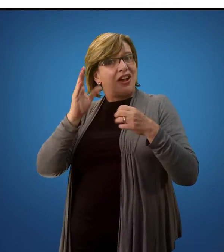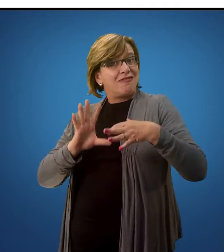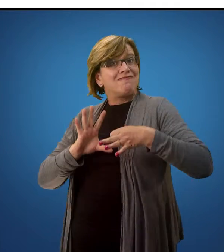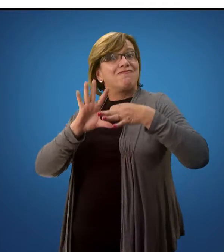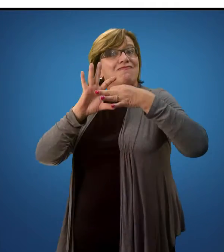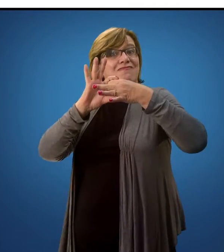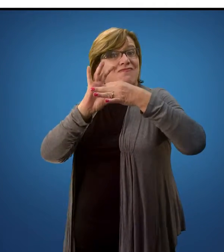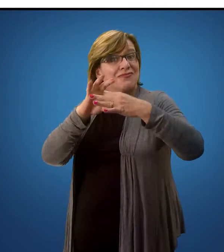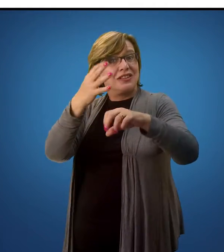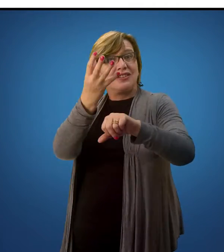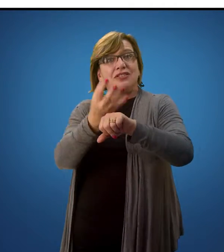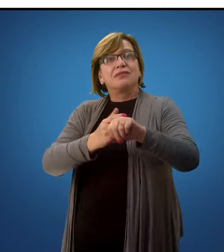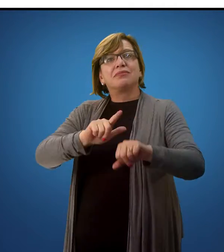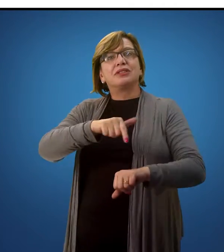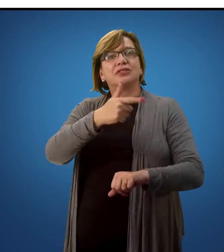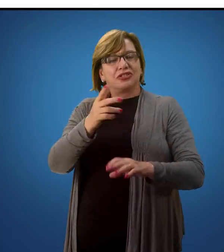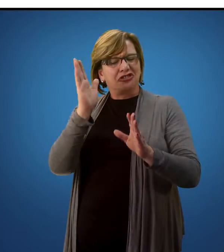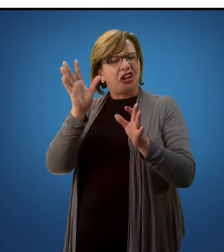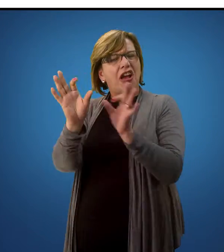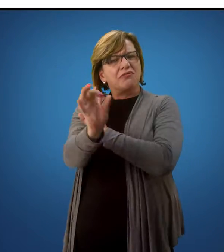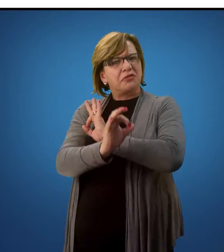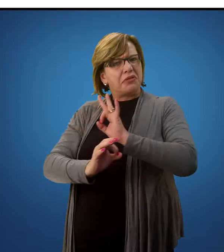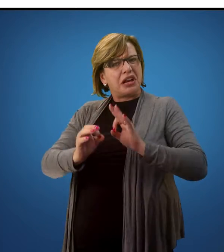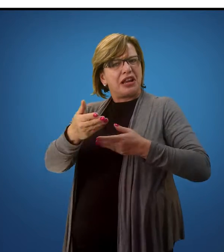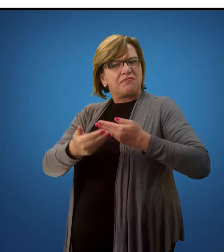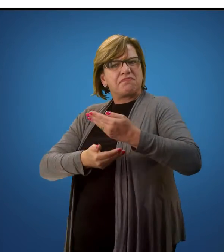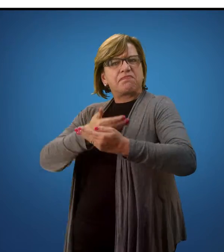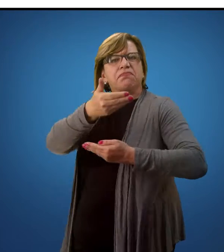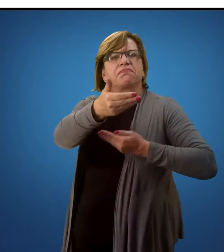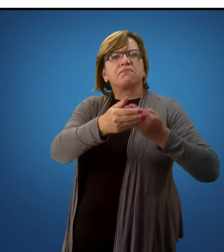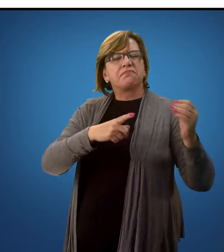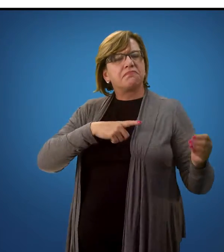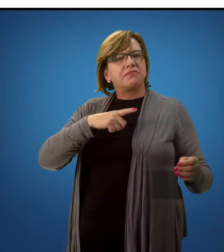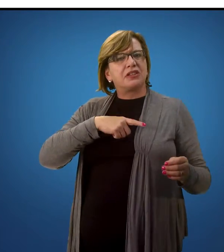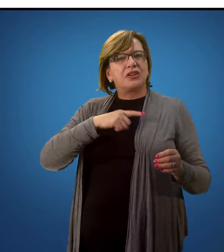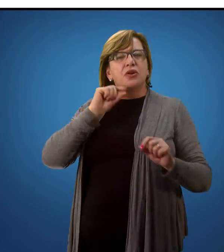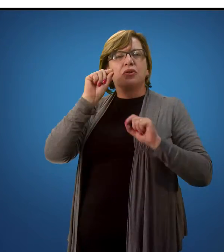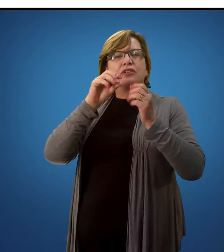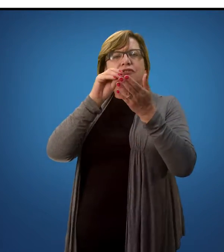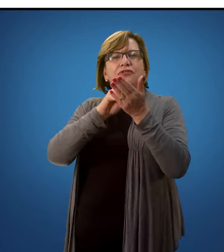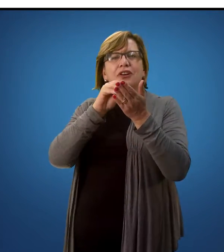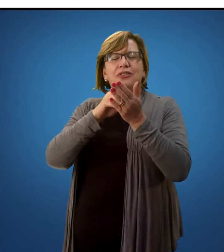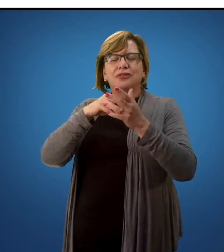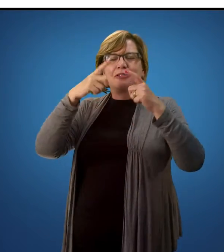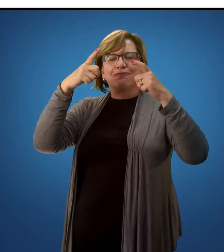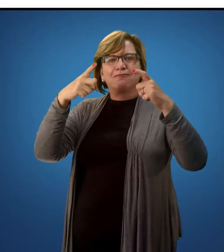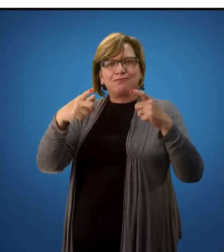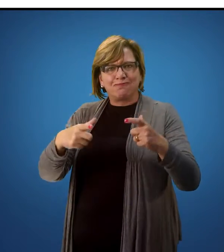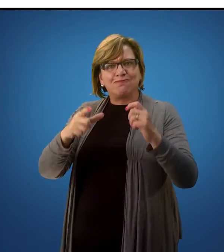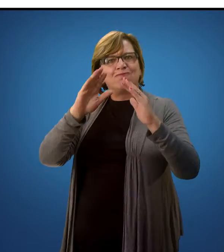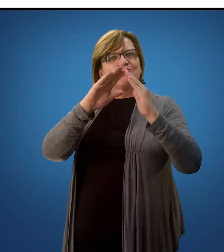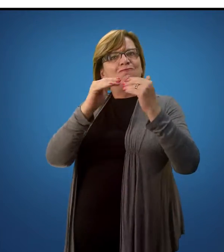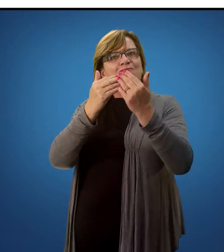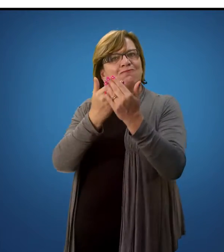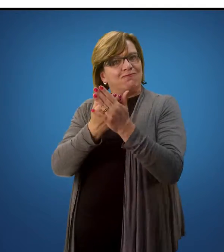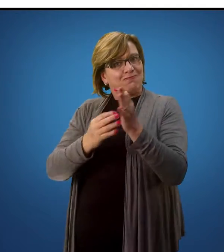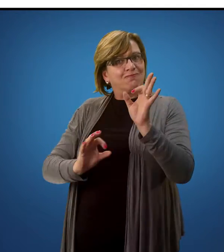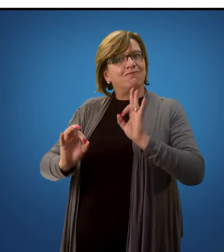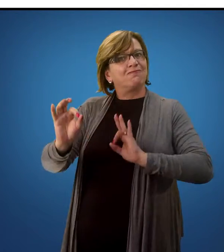interdisciplinar já está preparada para esse diálogo eu penso que o que falta é ambiente que a escola esteja